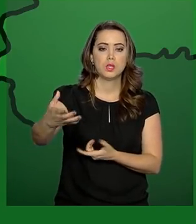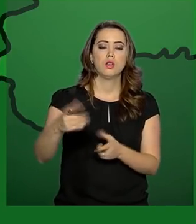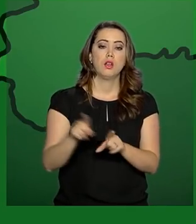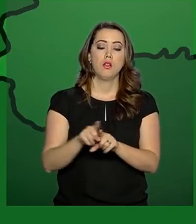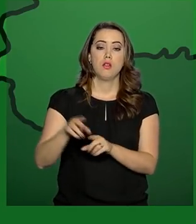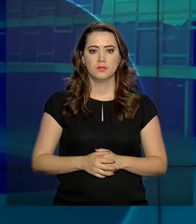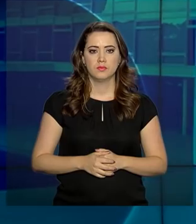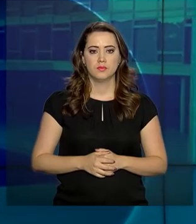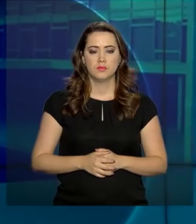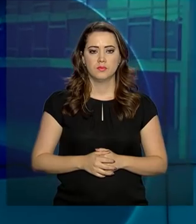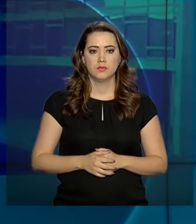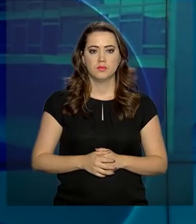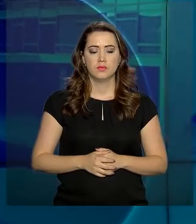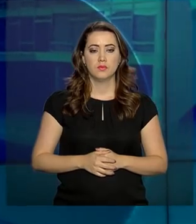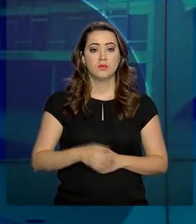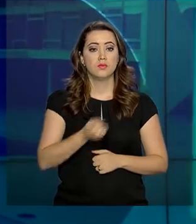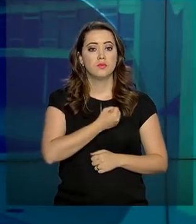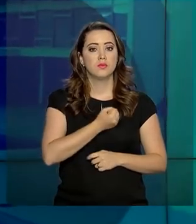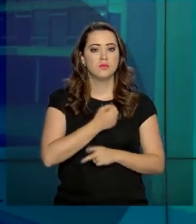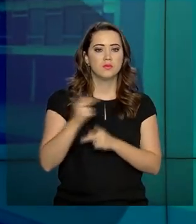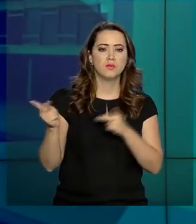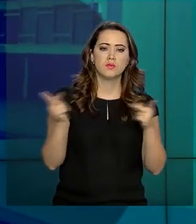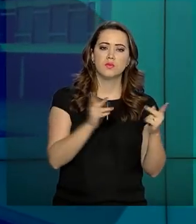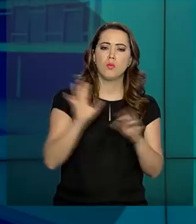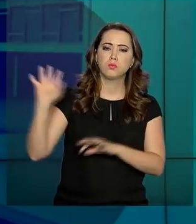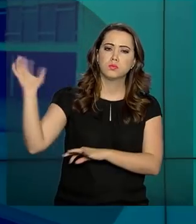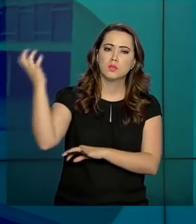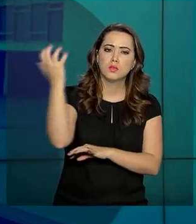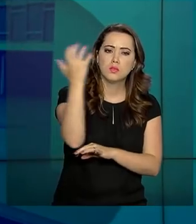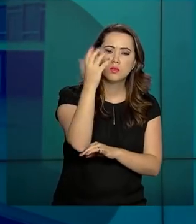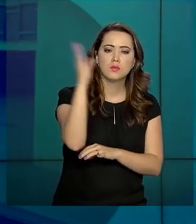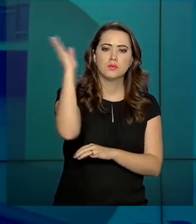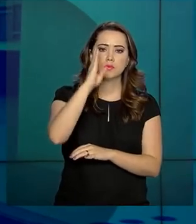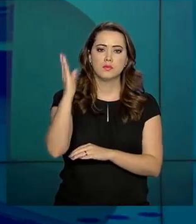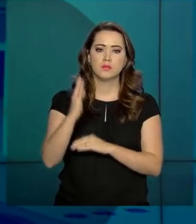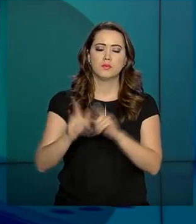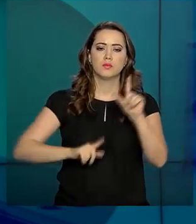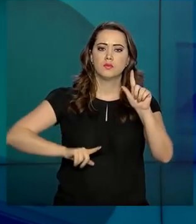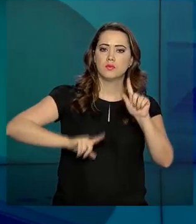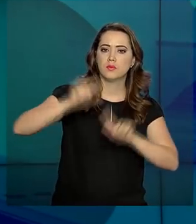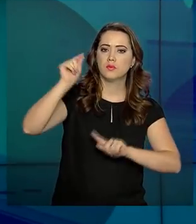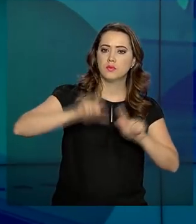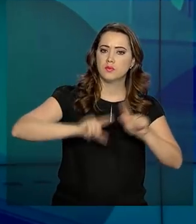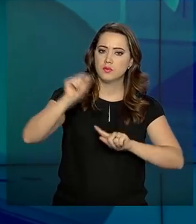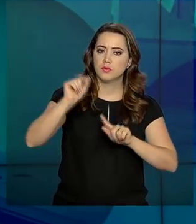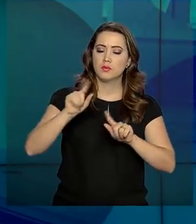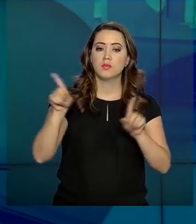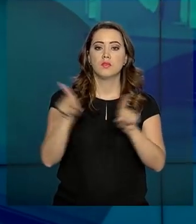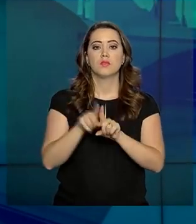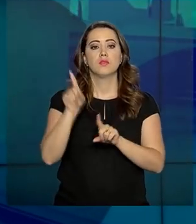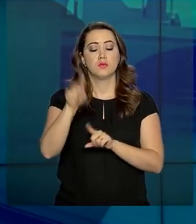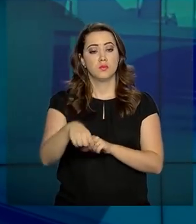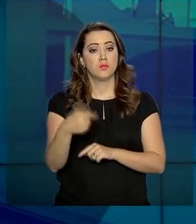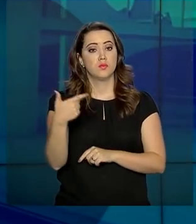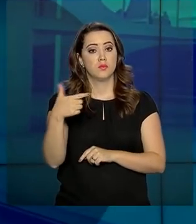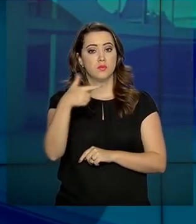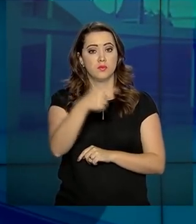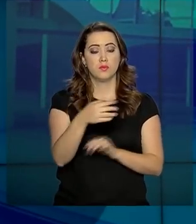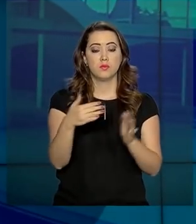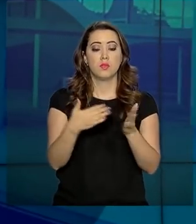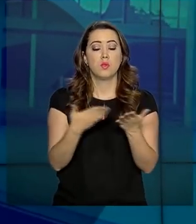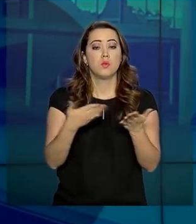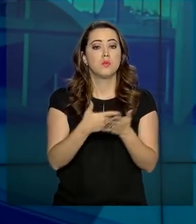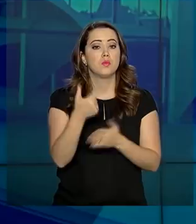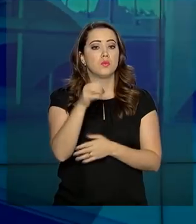ao Ceará. O número de visitantes nos parques nacionais brasileiros bateu um novo recorde. De